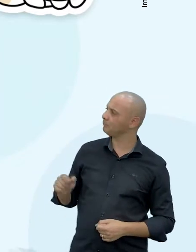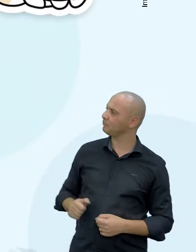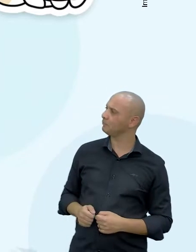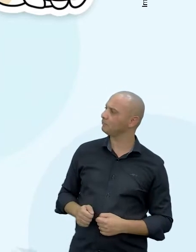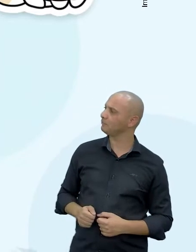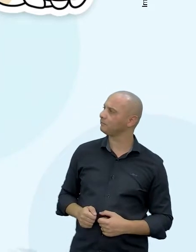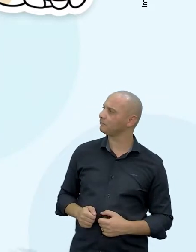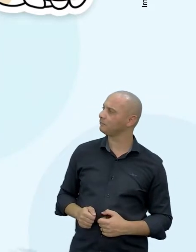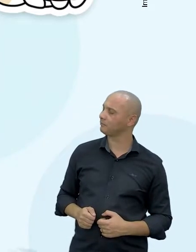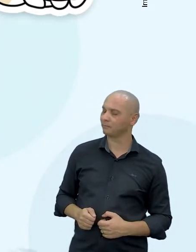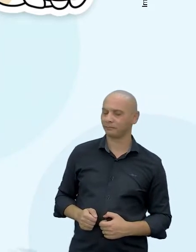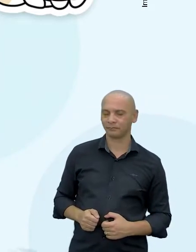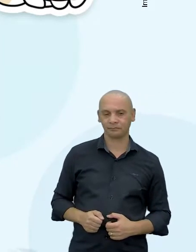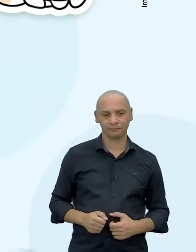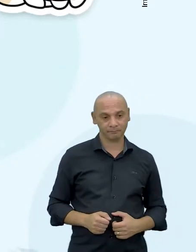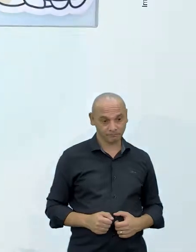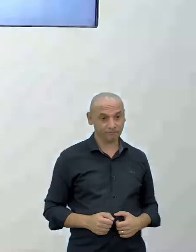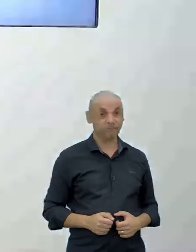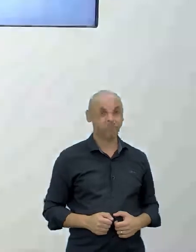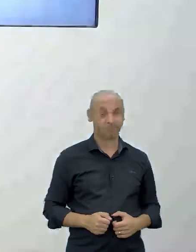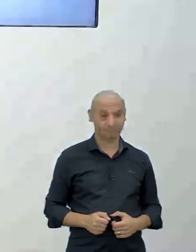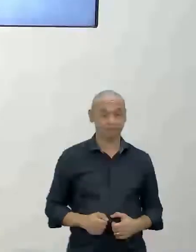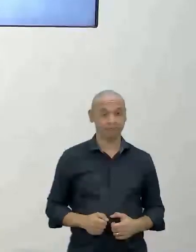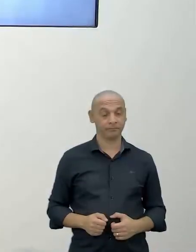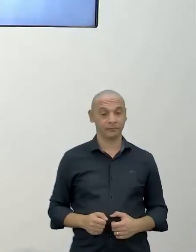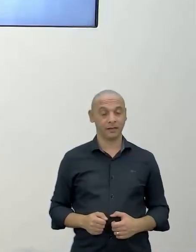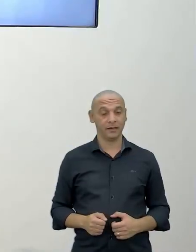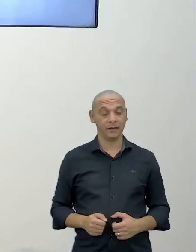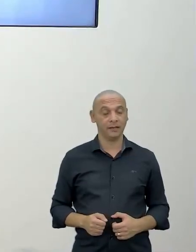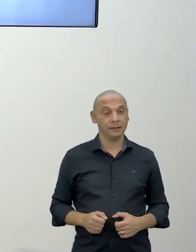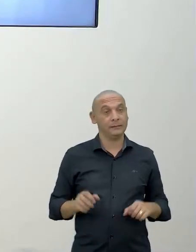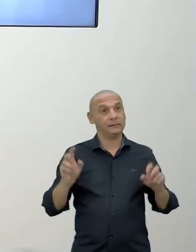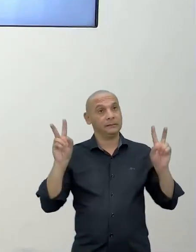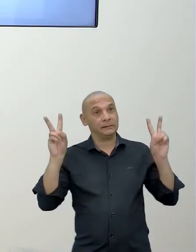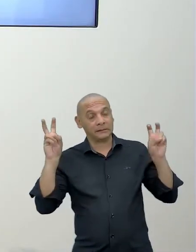resultados. E como isso vai acontecer? Então,